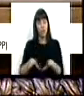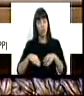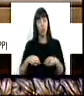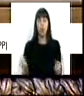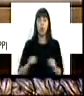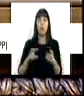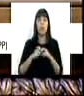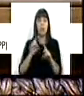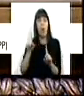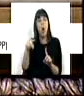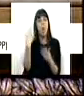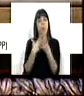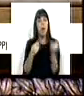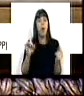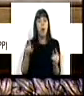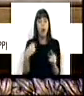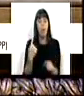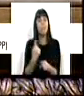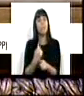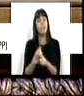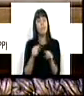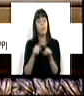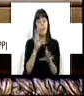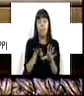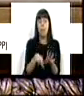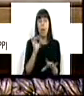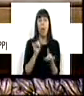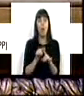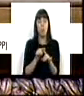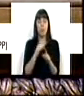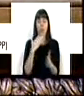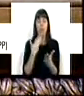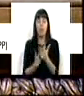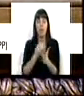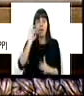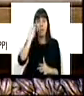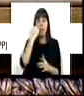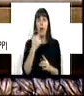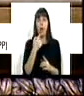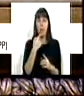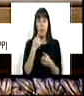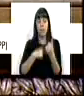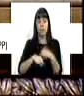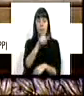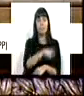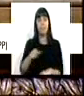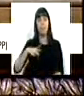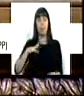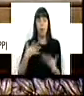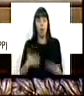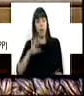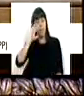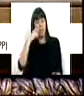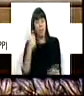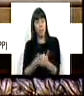assumiu o problema que deveria ter resolvido, como também porque essa opção viria a inflacionar e muito a fatura que os portugueses vão